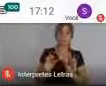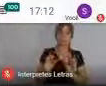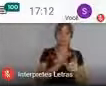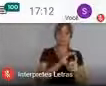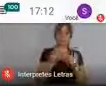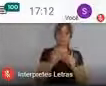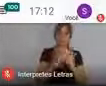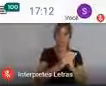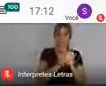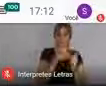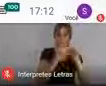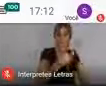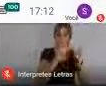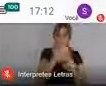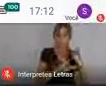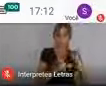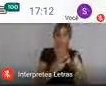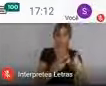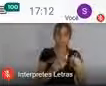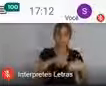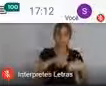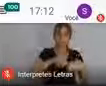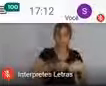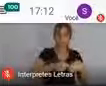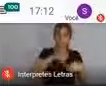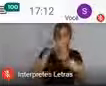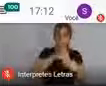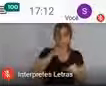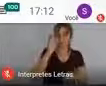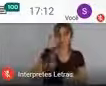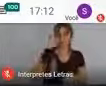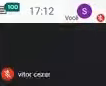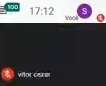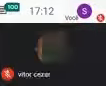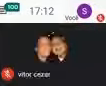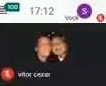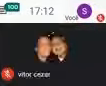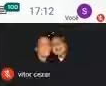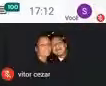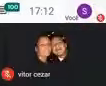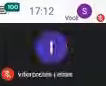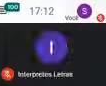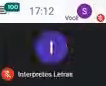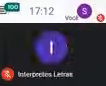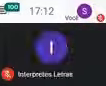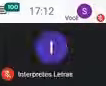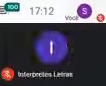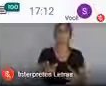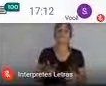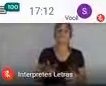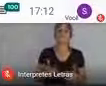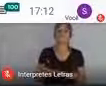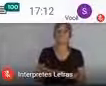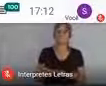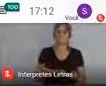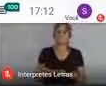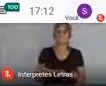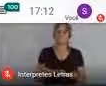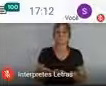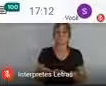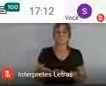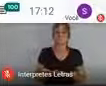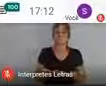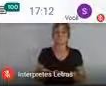quilombolas no norte do Brasil. Não temos conhecimento de estudo dessa natureza anterior a esse,